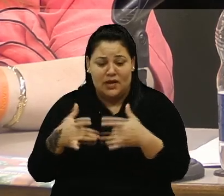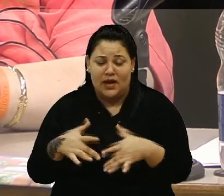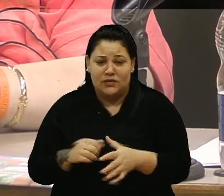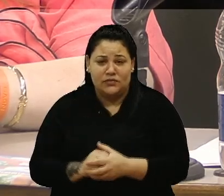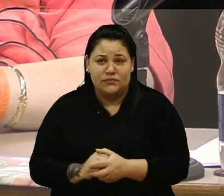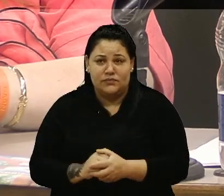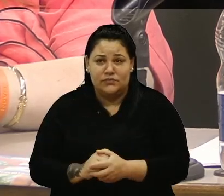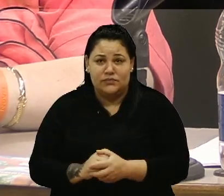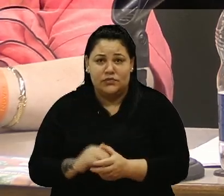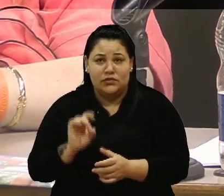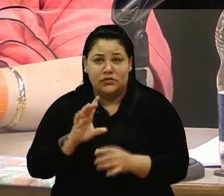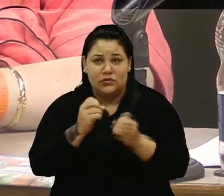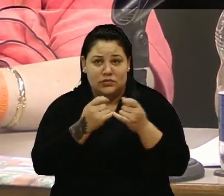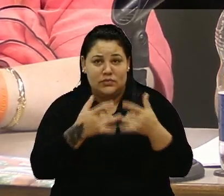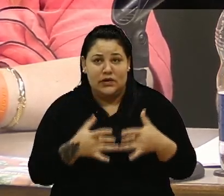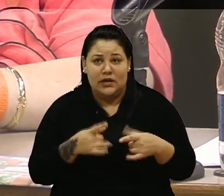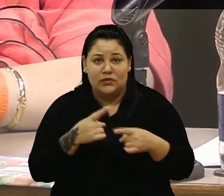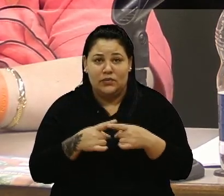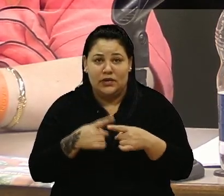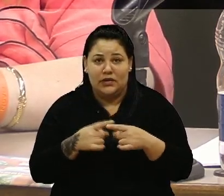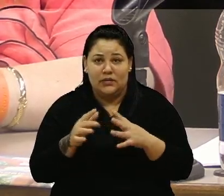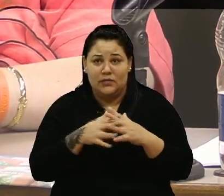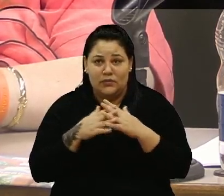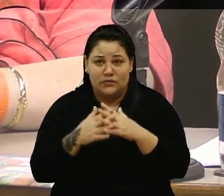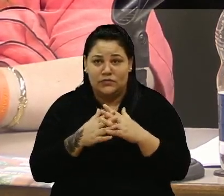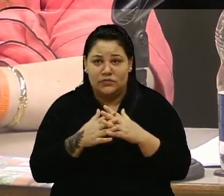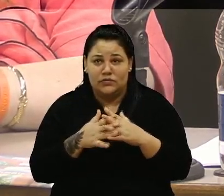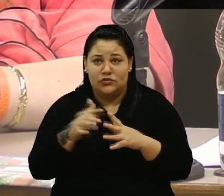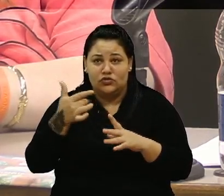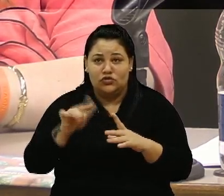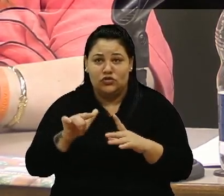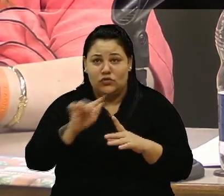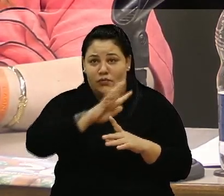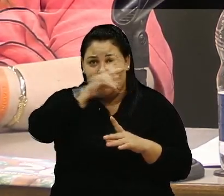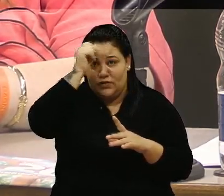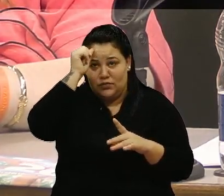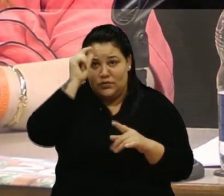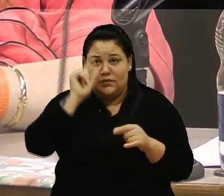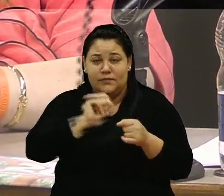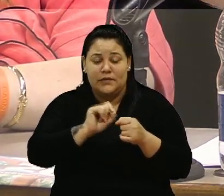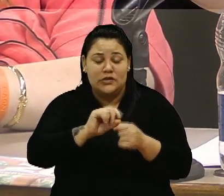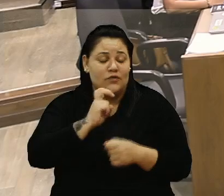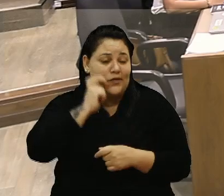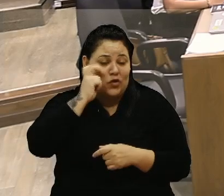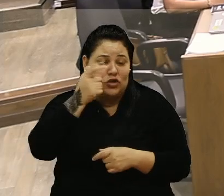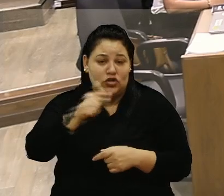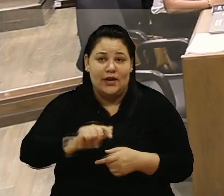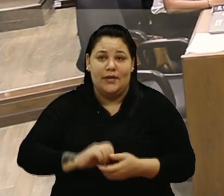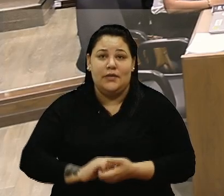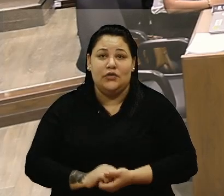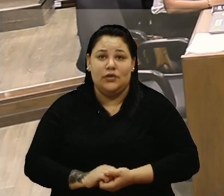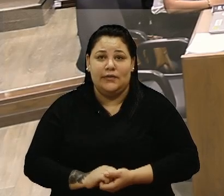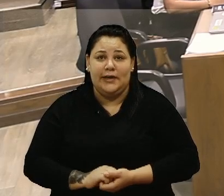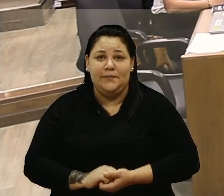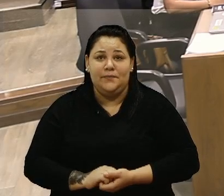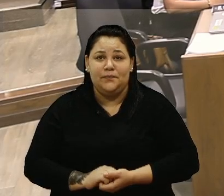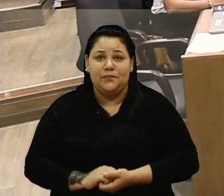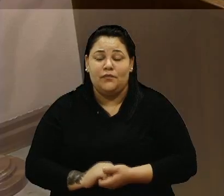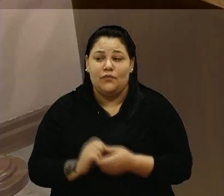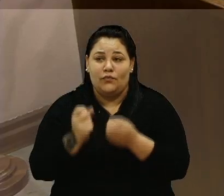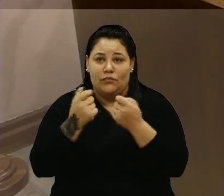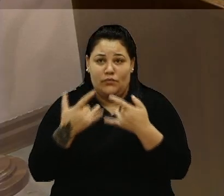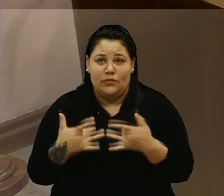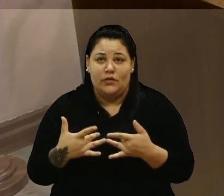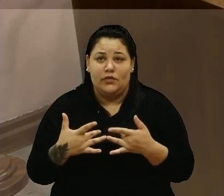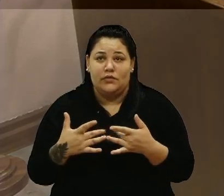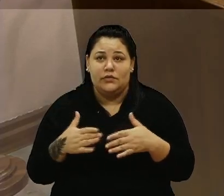explicar para o senhor o porquê que está tudo esculhambado. Mais uma vez, a prefeitura passou vergonha por causa do cidadão. Obrigado, vereador Rafael Bueno. Está explicado, então.